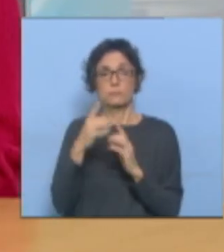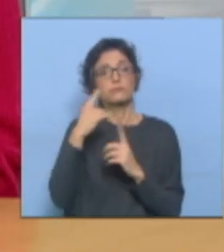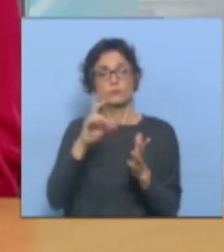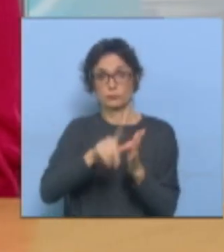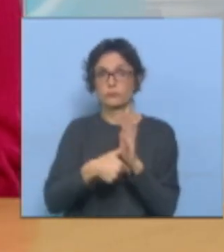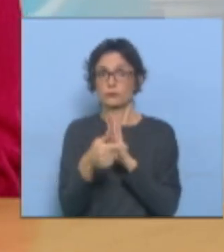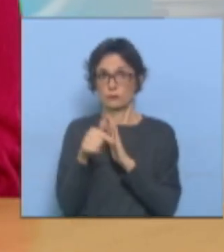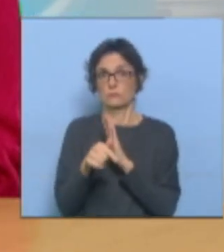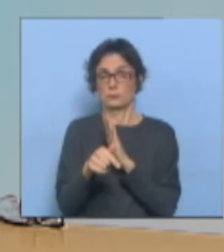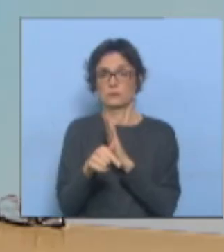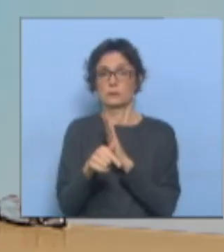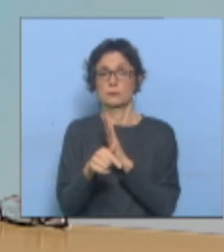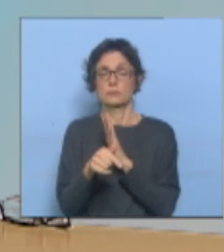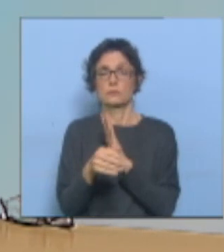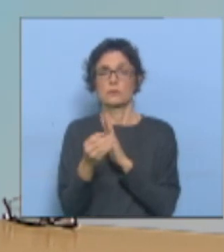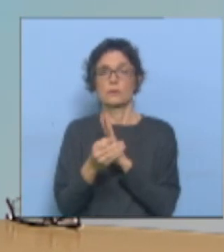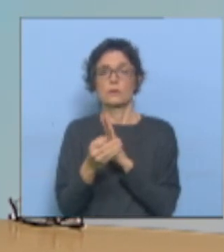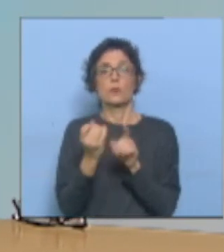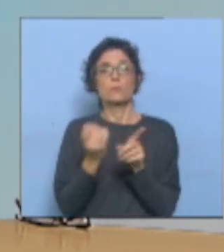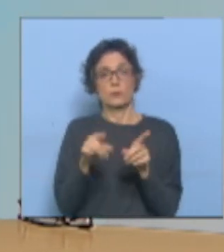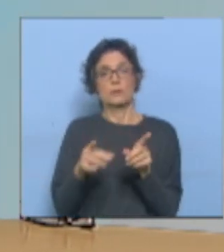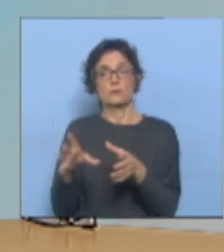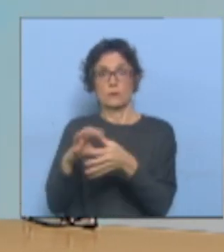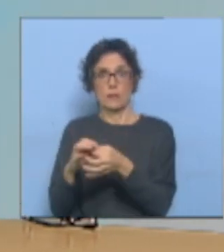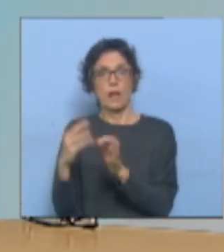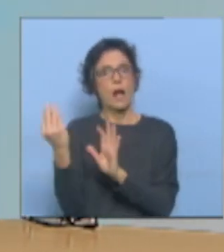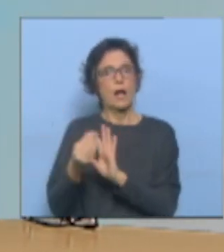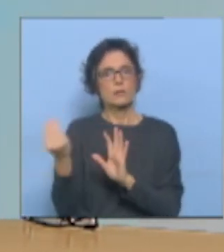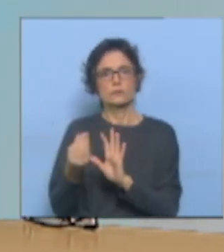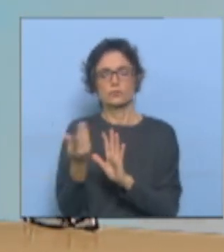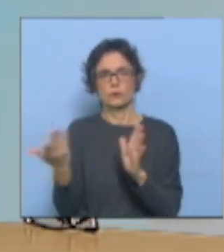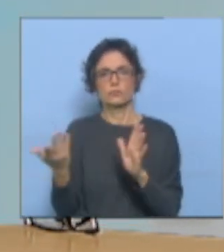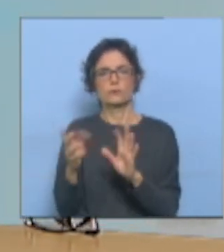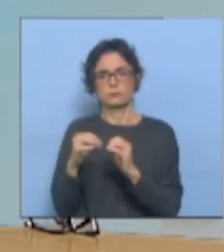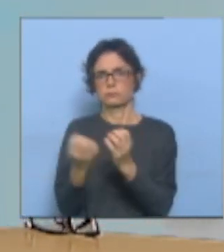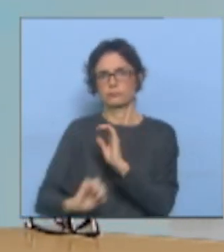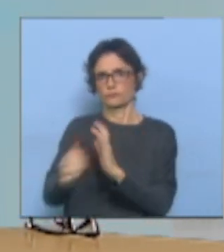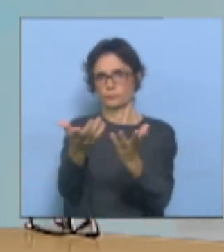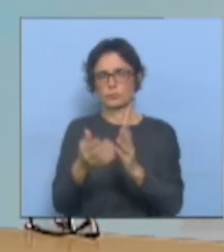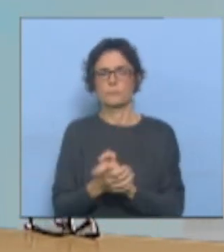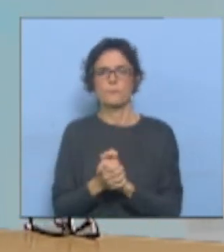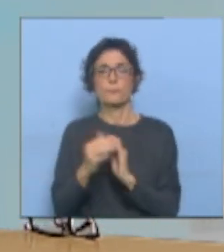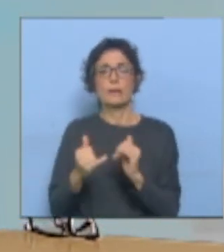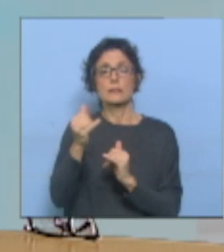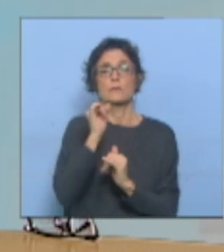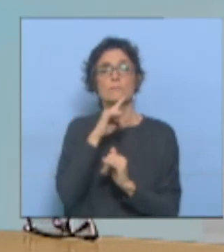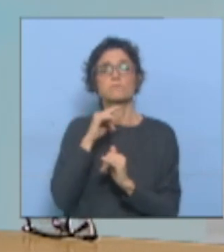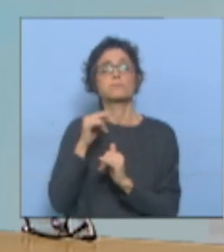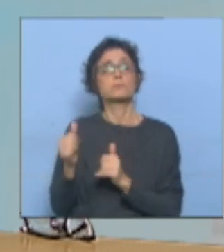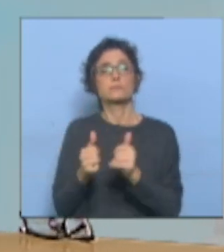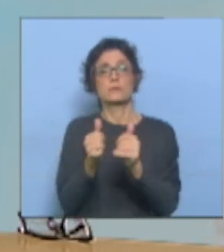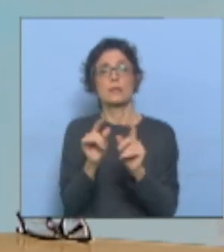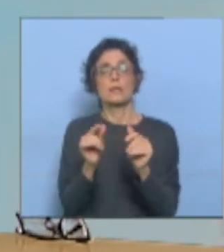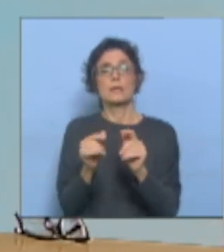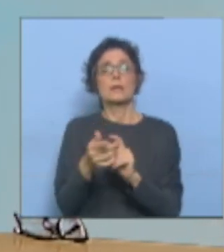que partem, sobretudo, de camadas mais jovens da nossa sociedade. Mais logo, acompanhe a nossa edição na rádio,